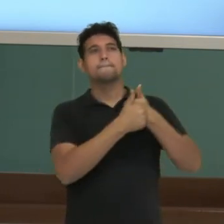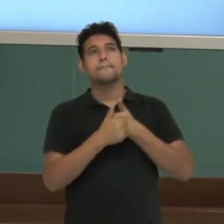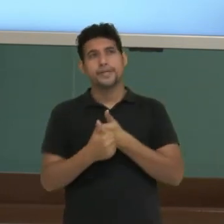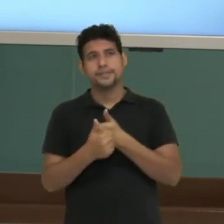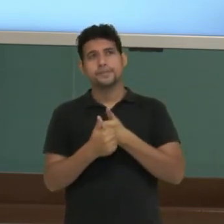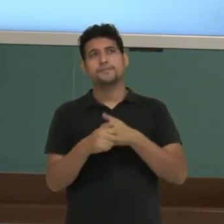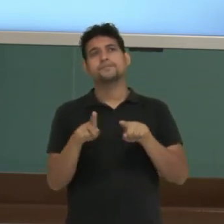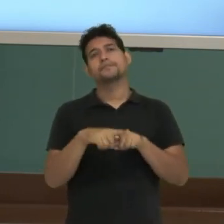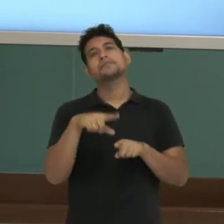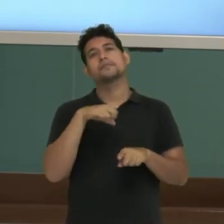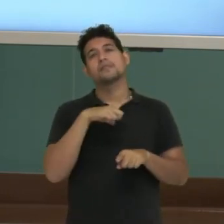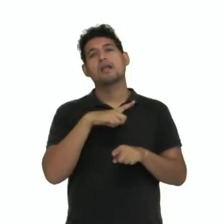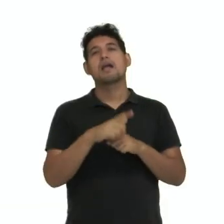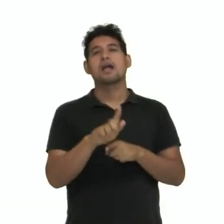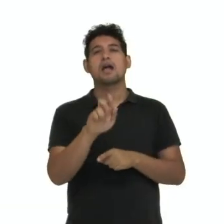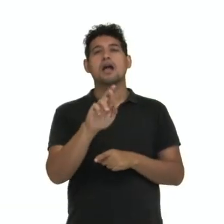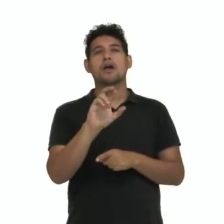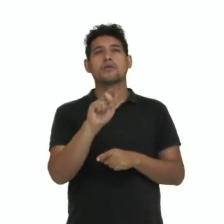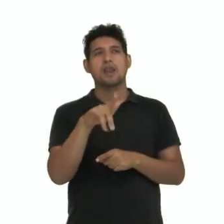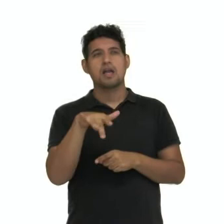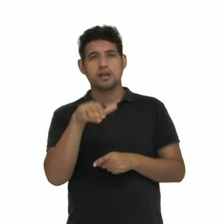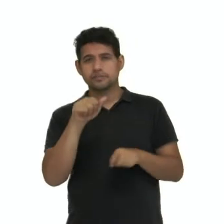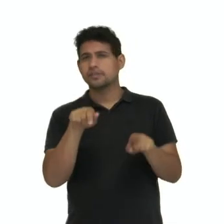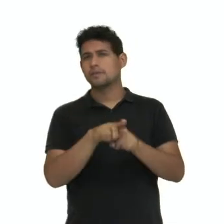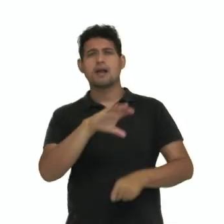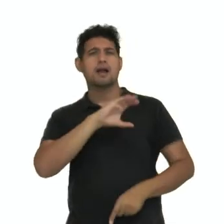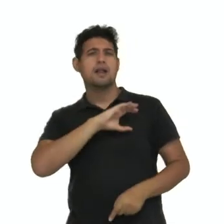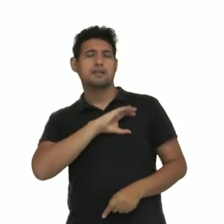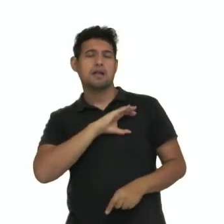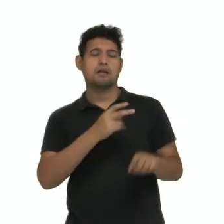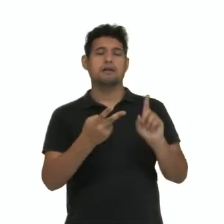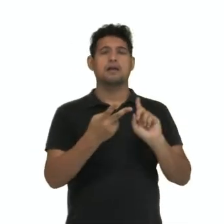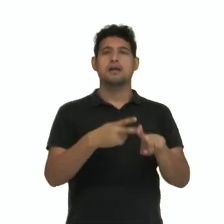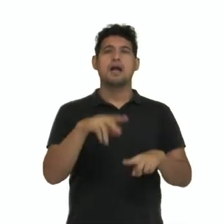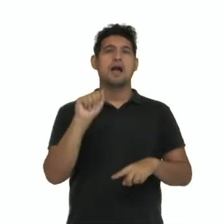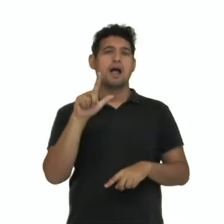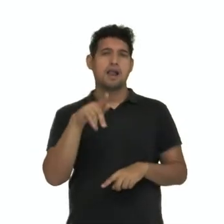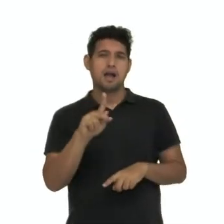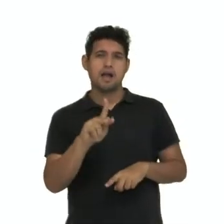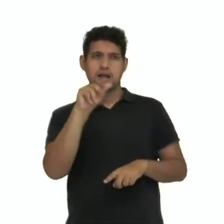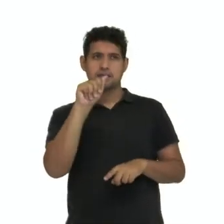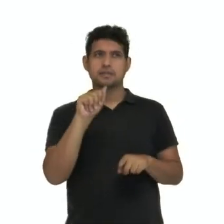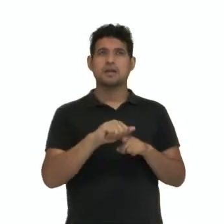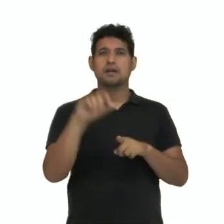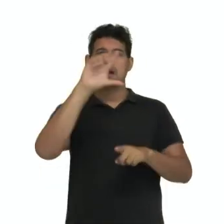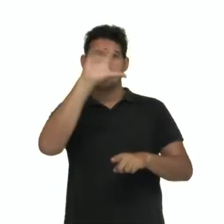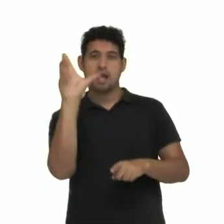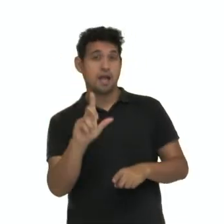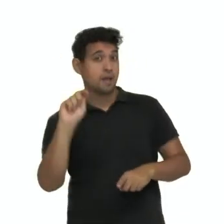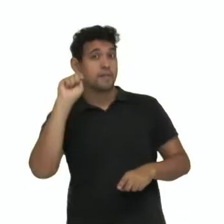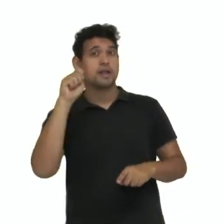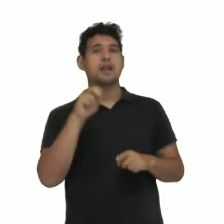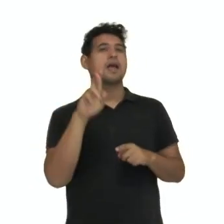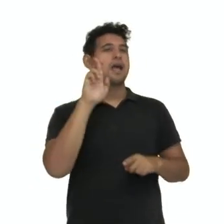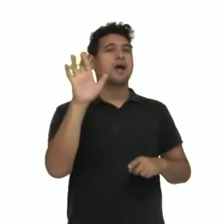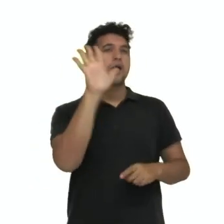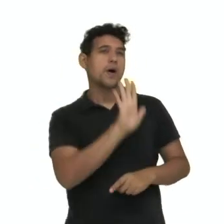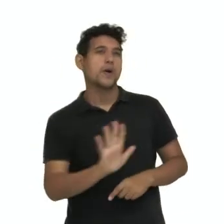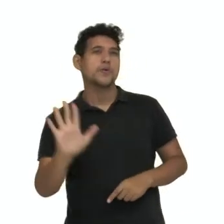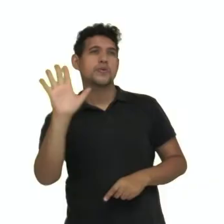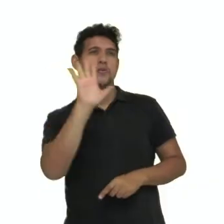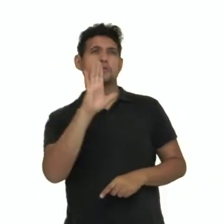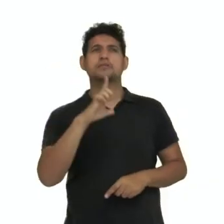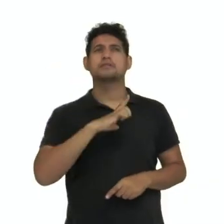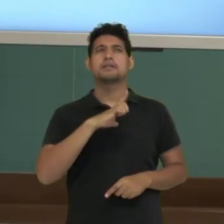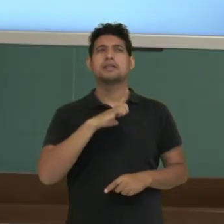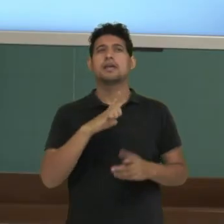que aqui nós temos a Groenlândia, aqui nós temos o Canadá, aqui o Alasca, esta parte amarela é a Rússia, aqui nós já